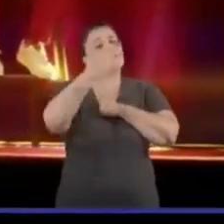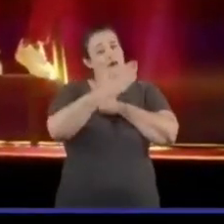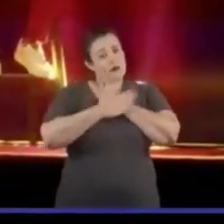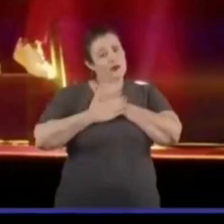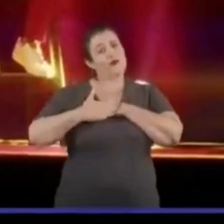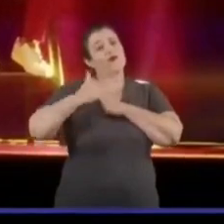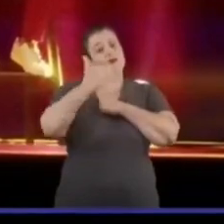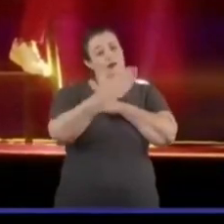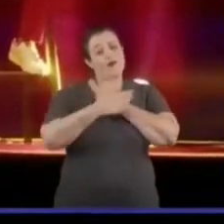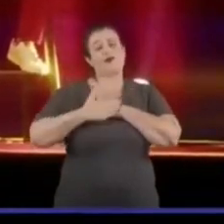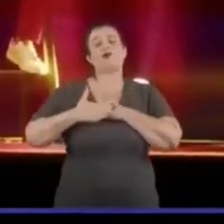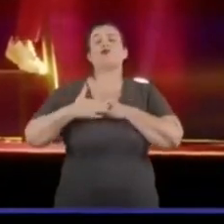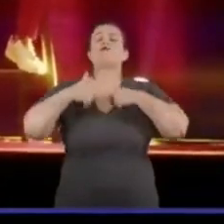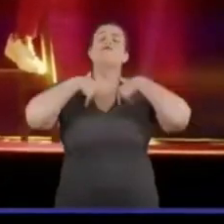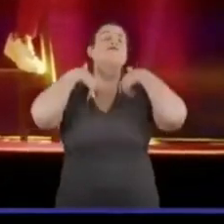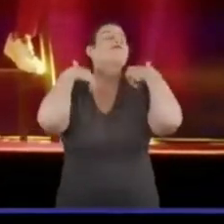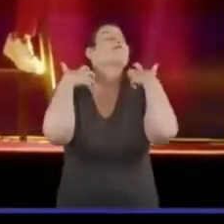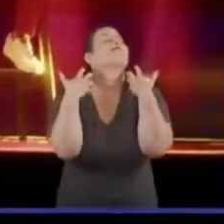muito que te quero.